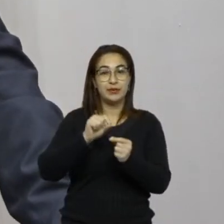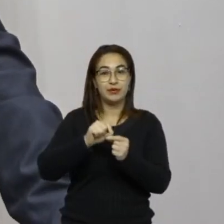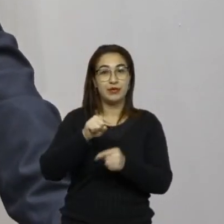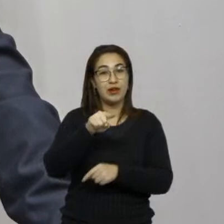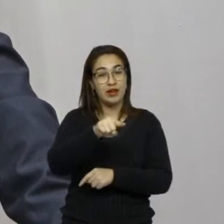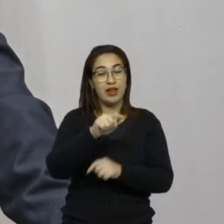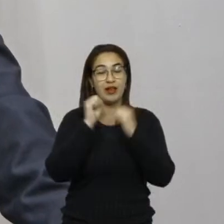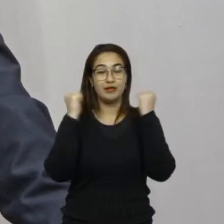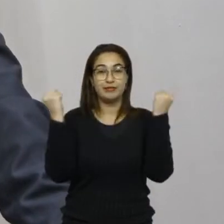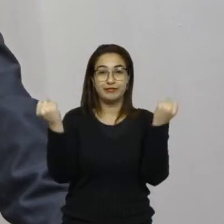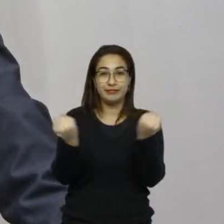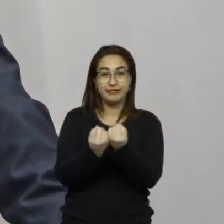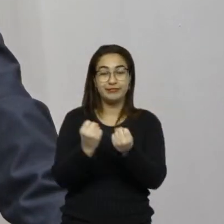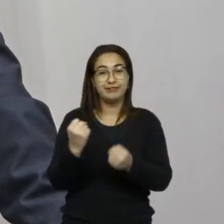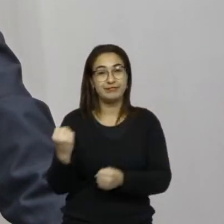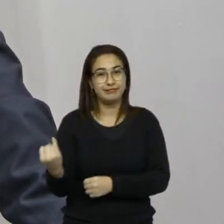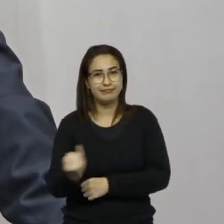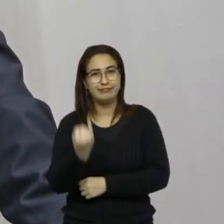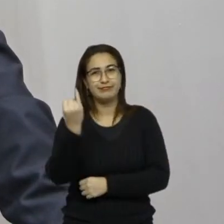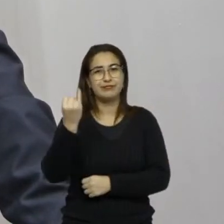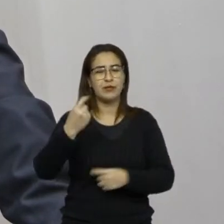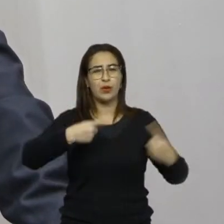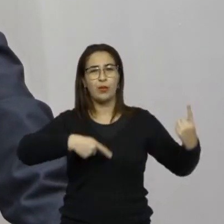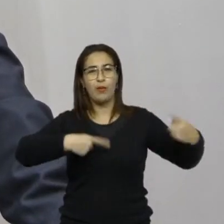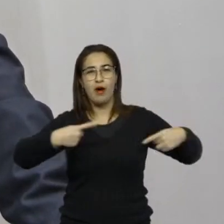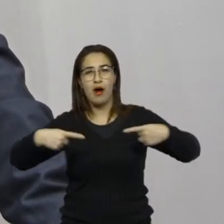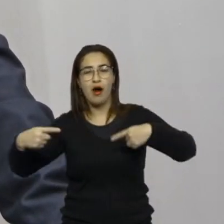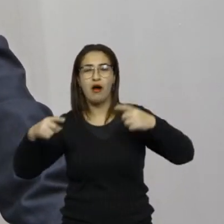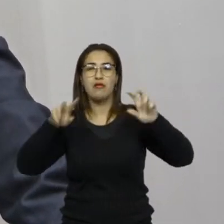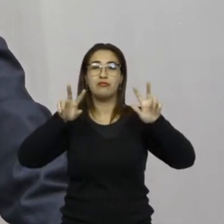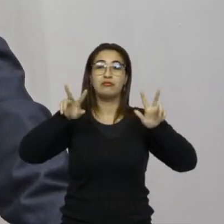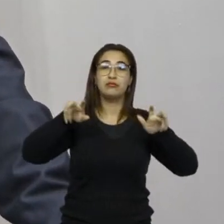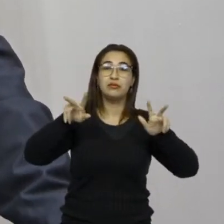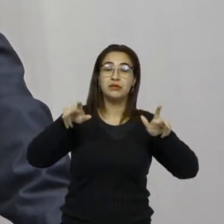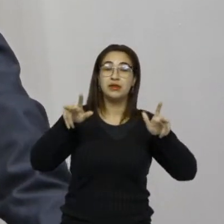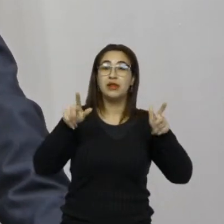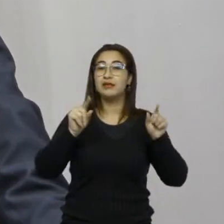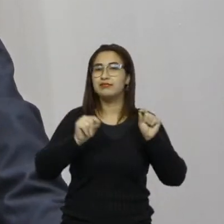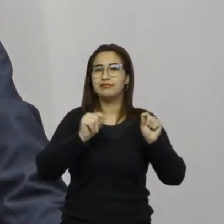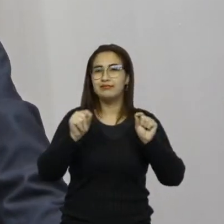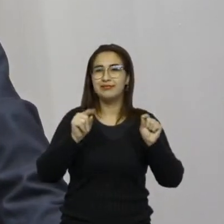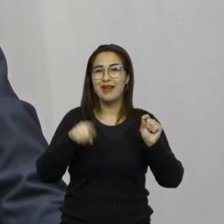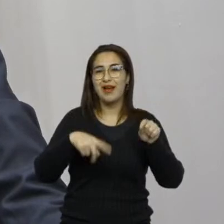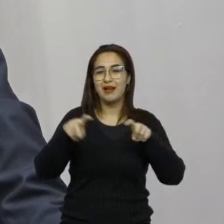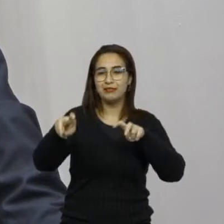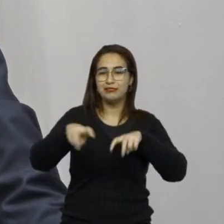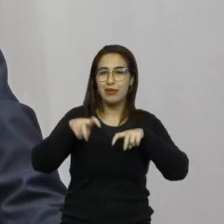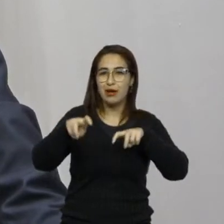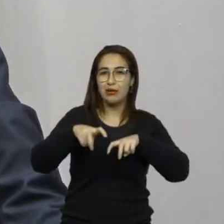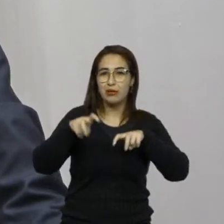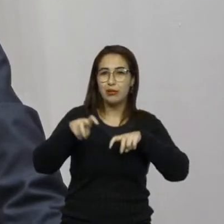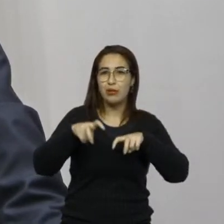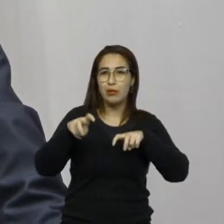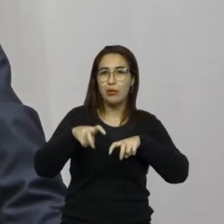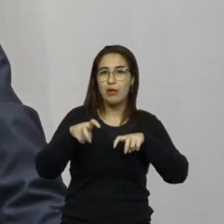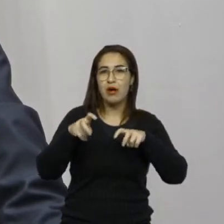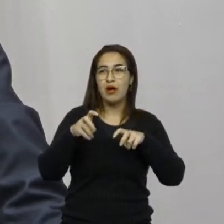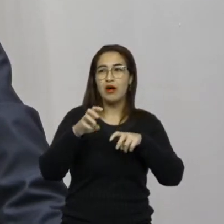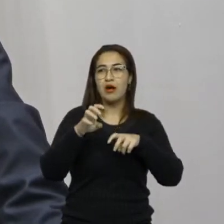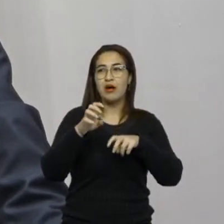que irá debater as temáticas que envolvem a agroecologia, a